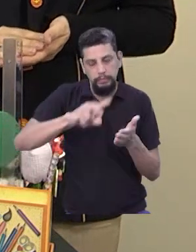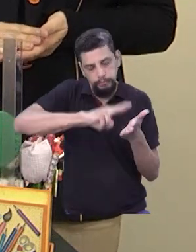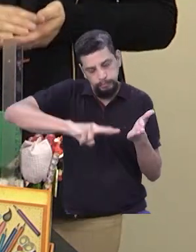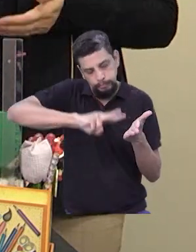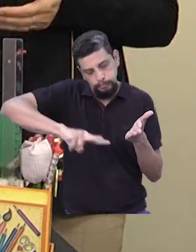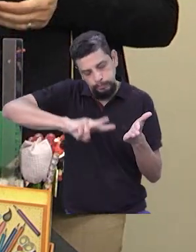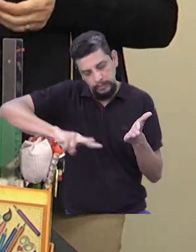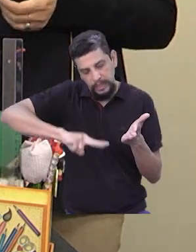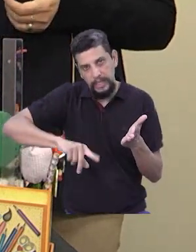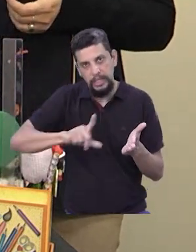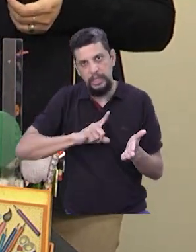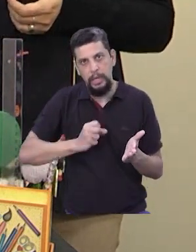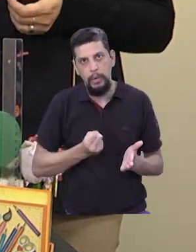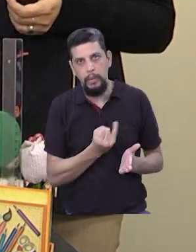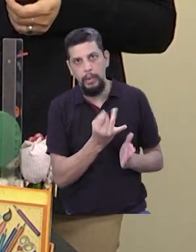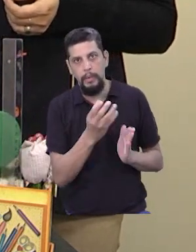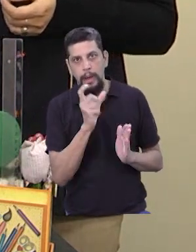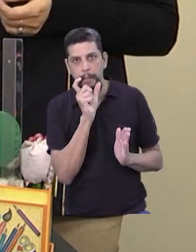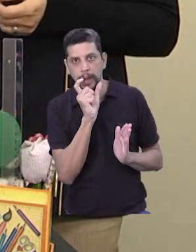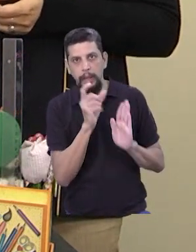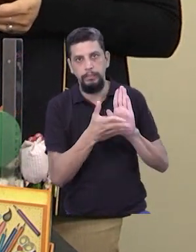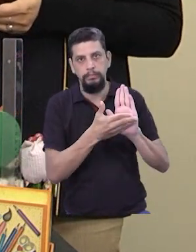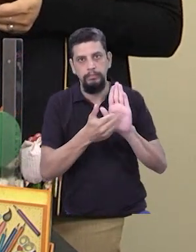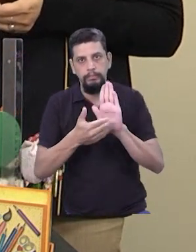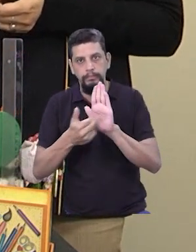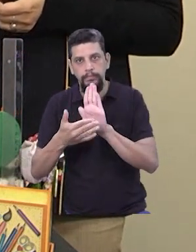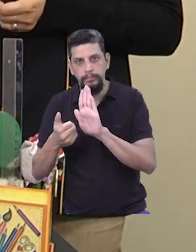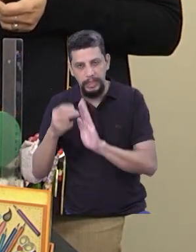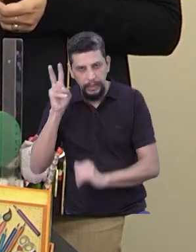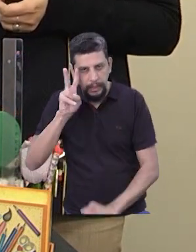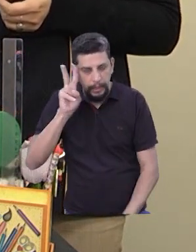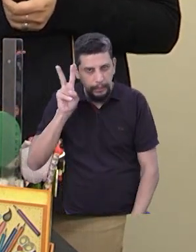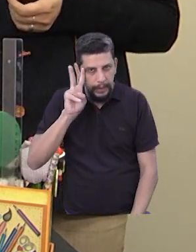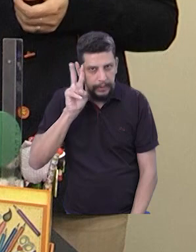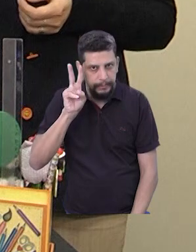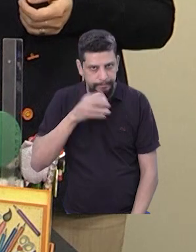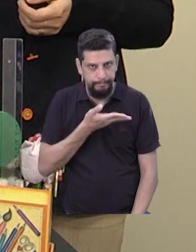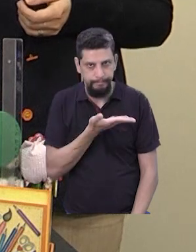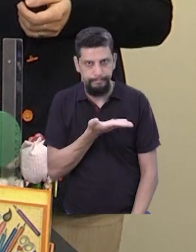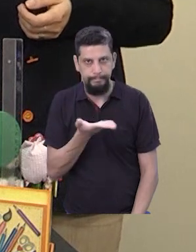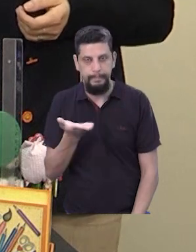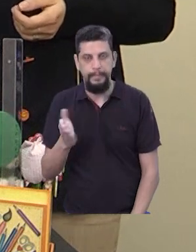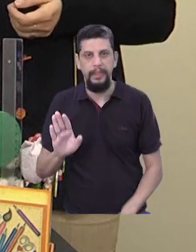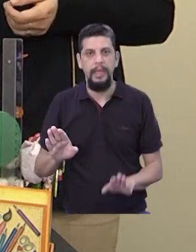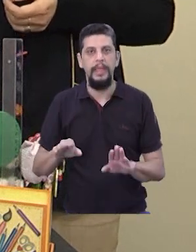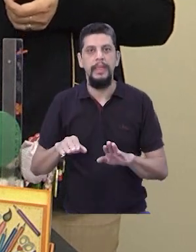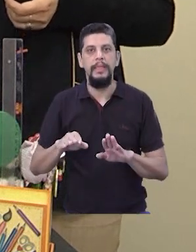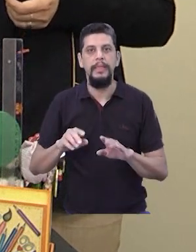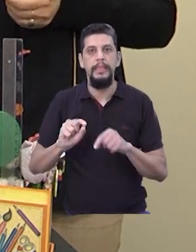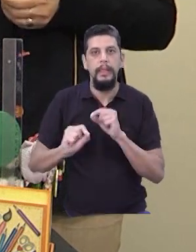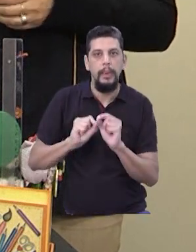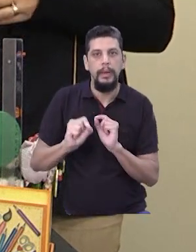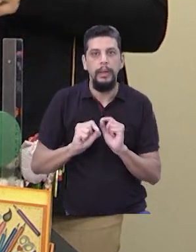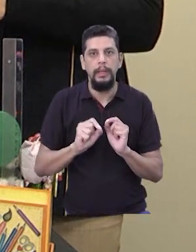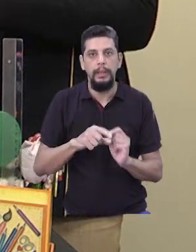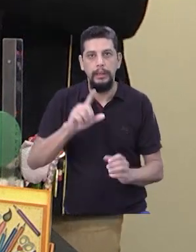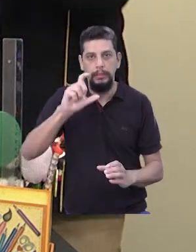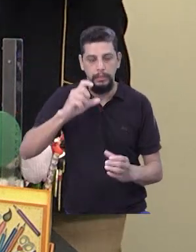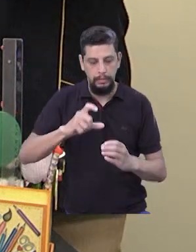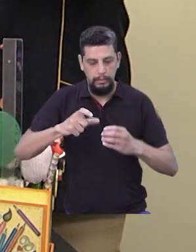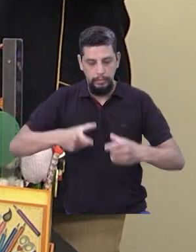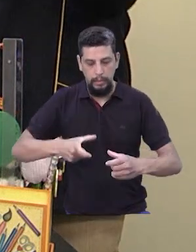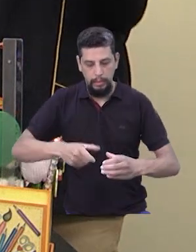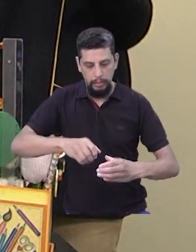leitura e a gente tirou algumas palavras, destacamos algumas palavras. Ah, lembra? Eu lembro. Lembra? E daí a gente tirou